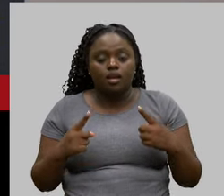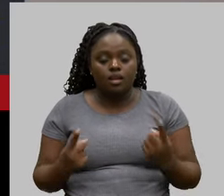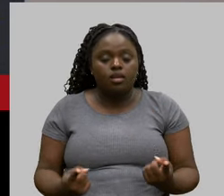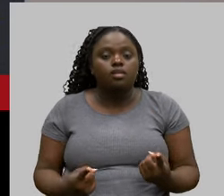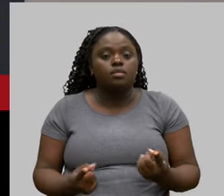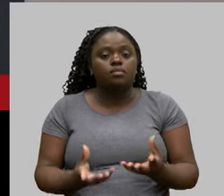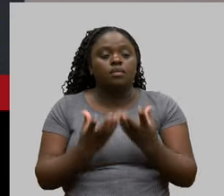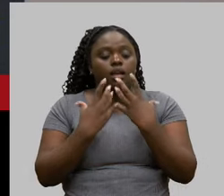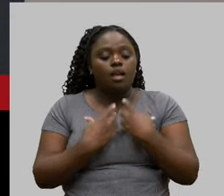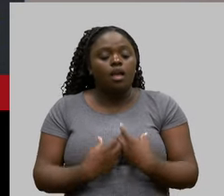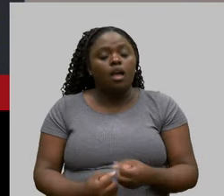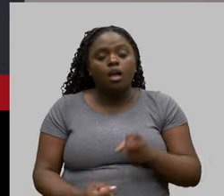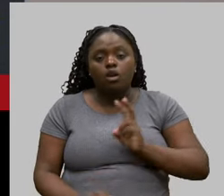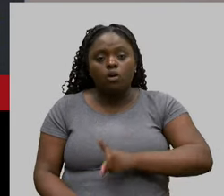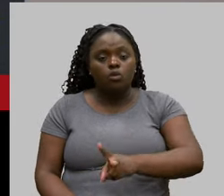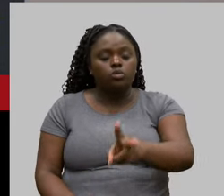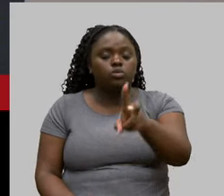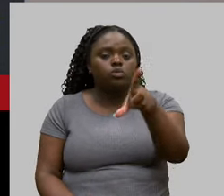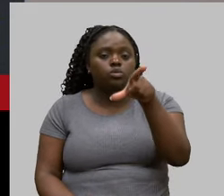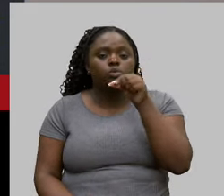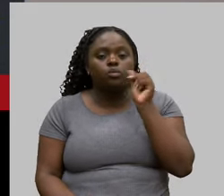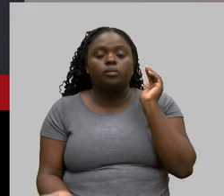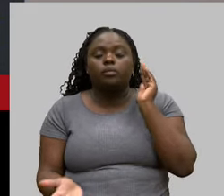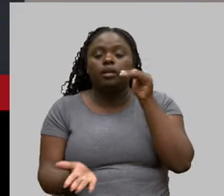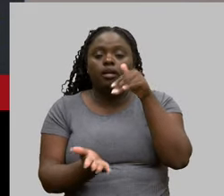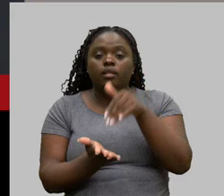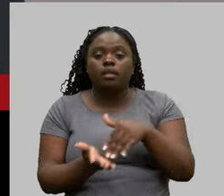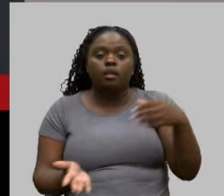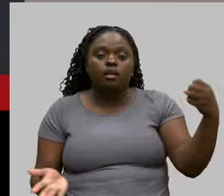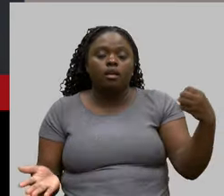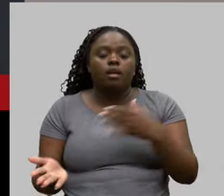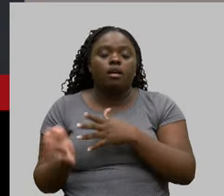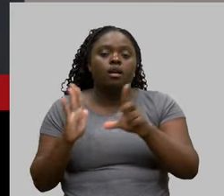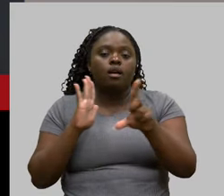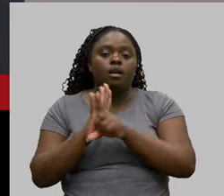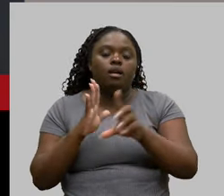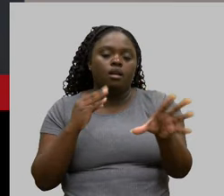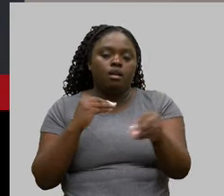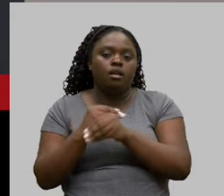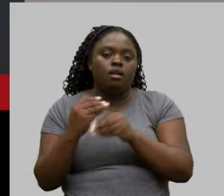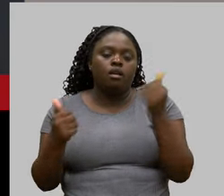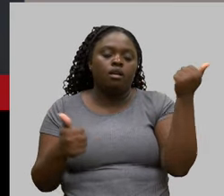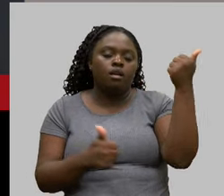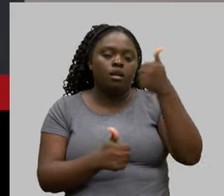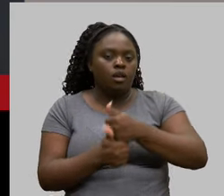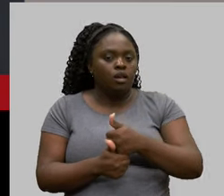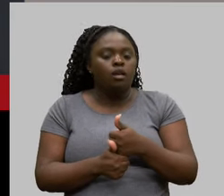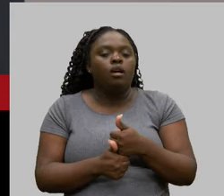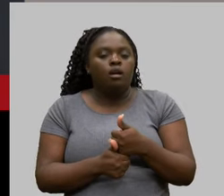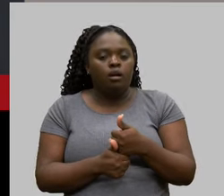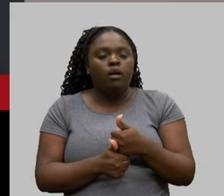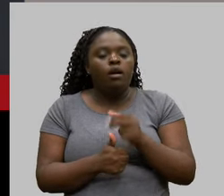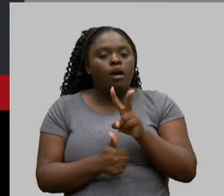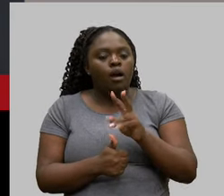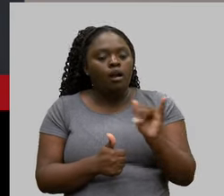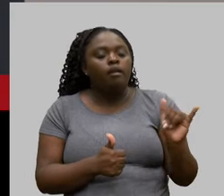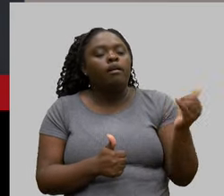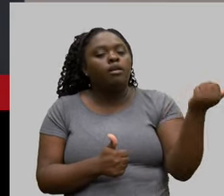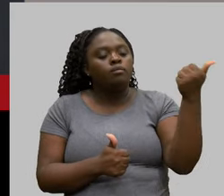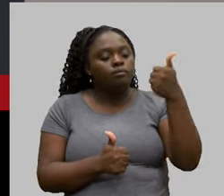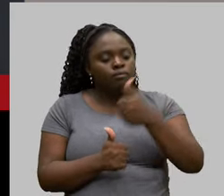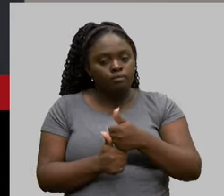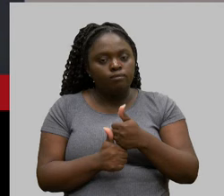sendo facultativa até que nova lei complementar que substitua o que venha a substituir a lei complementar